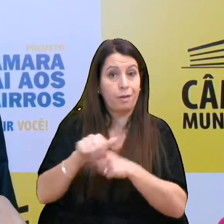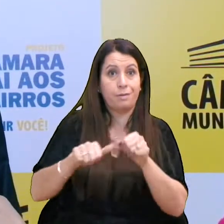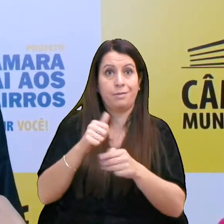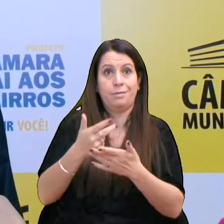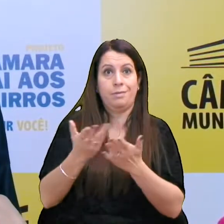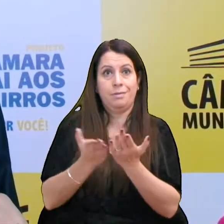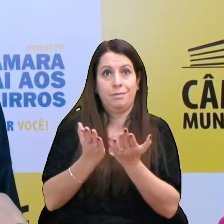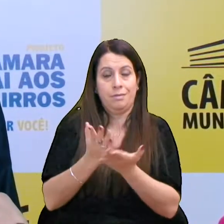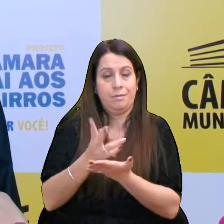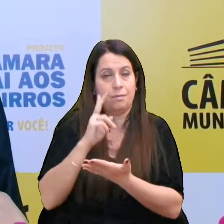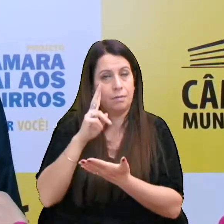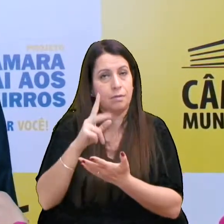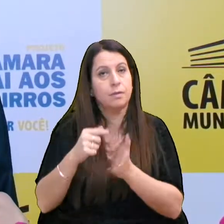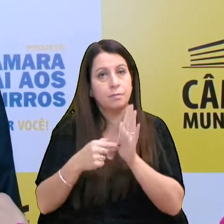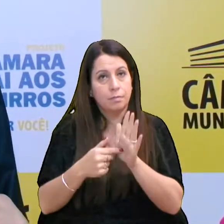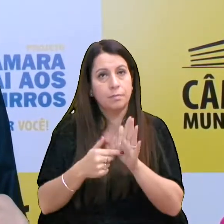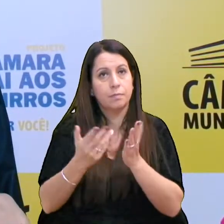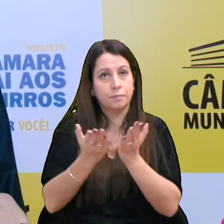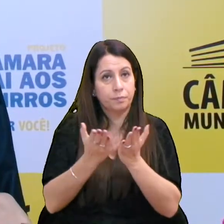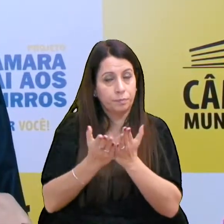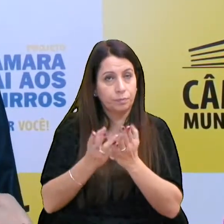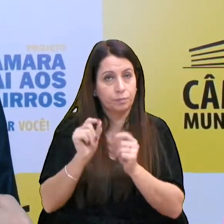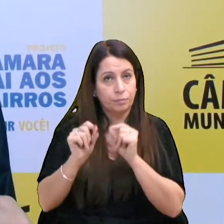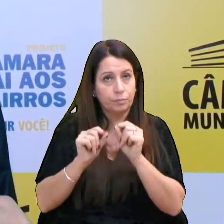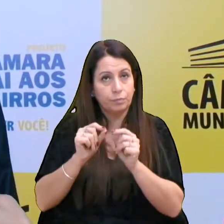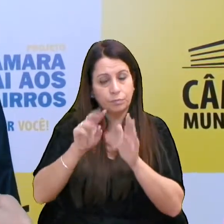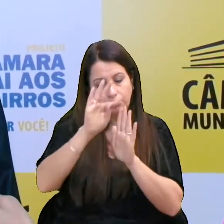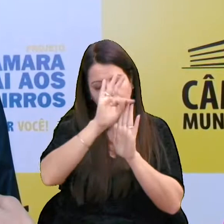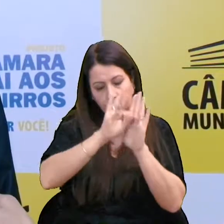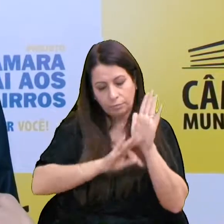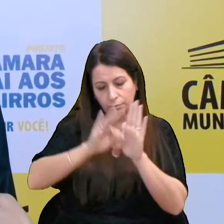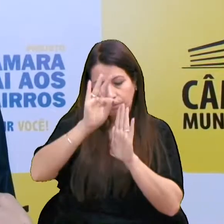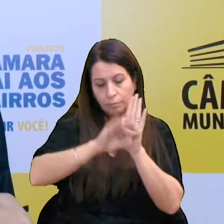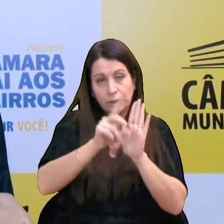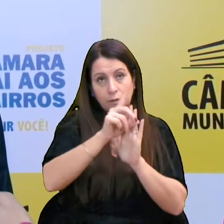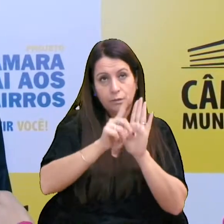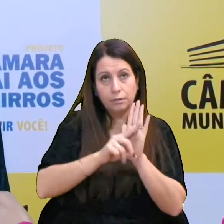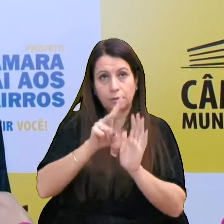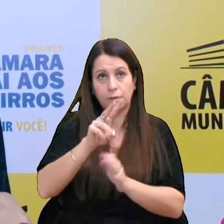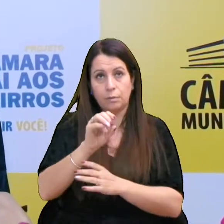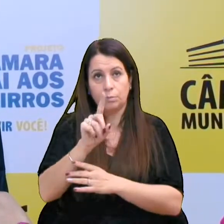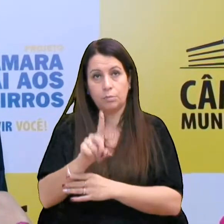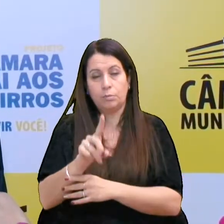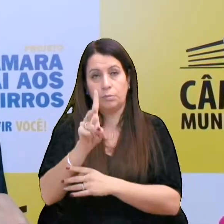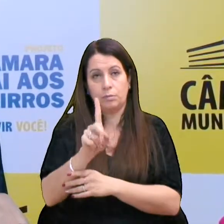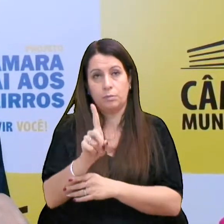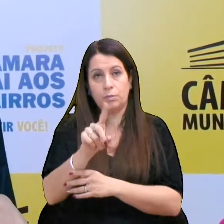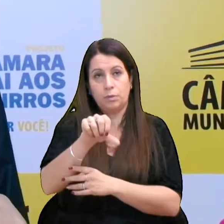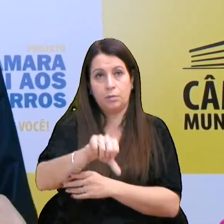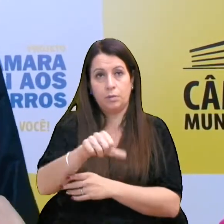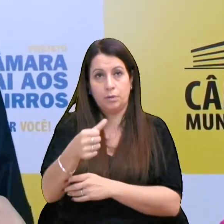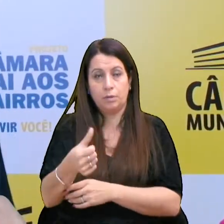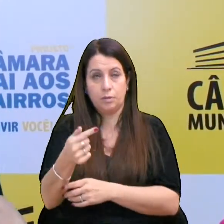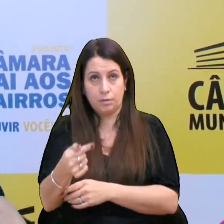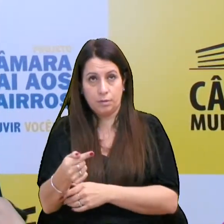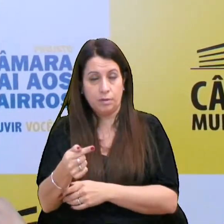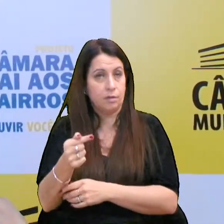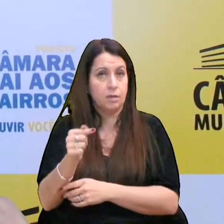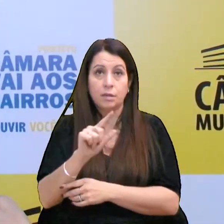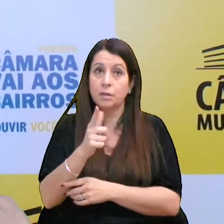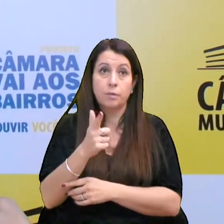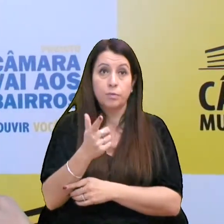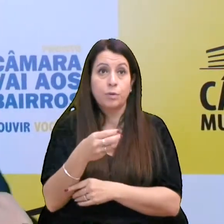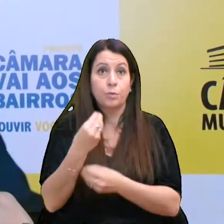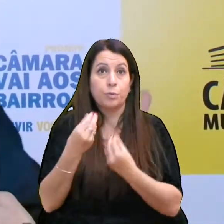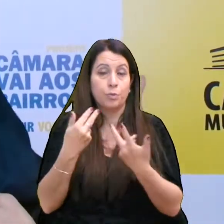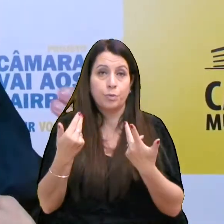diante disso estudando essa súmula estudando o decreto 201 de 1967 não restava outra